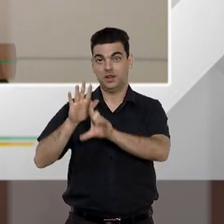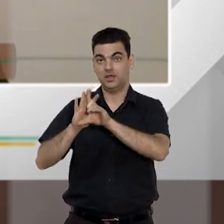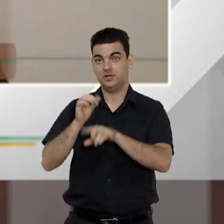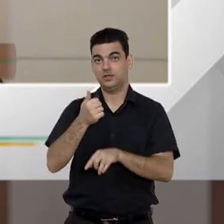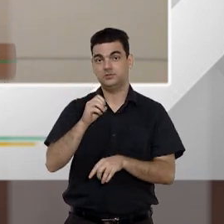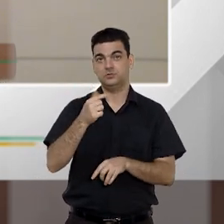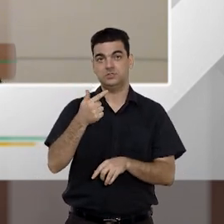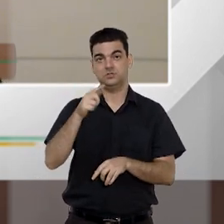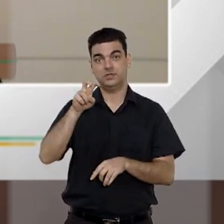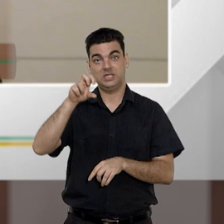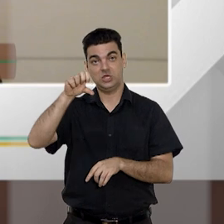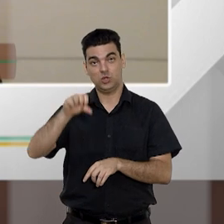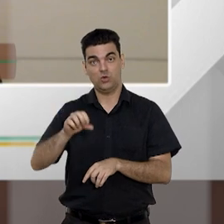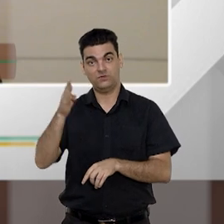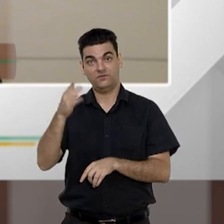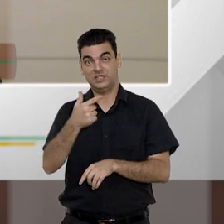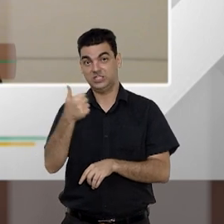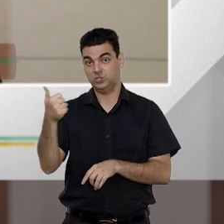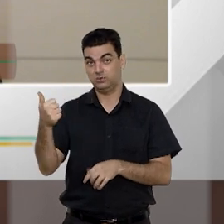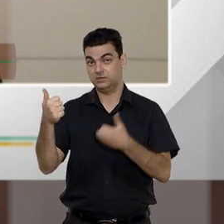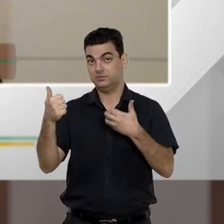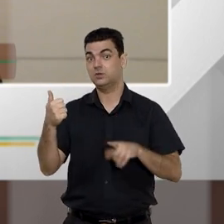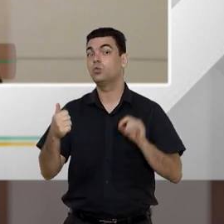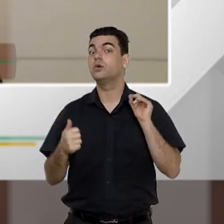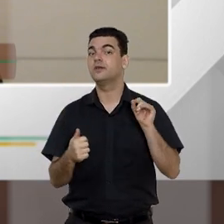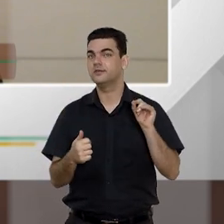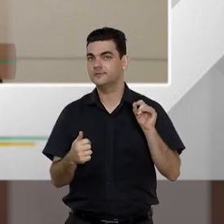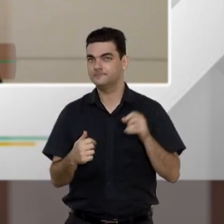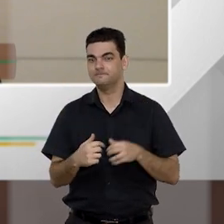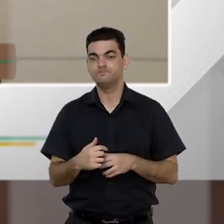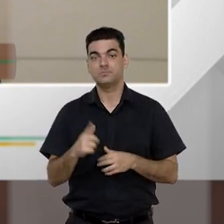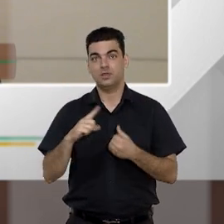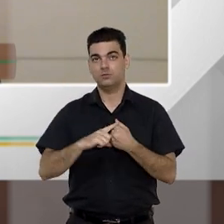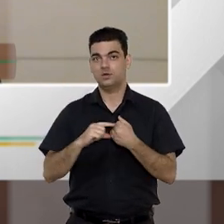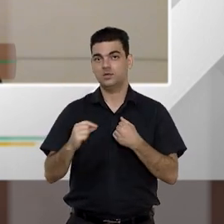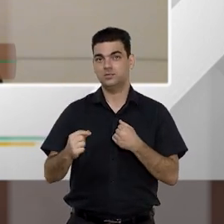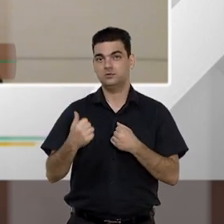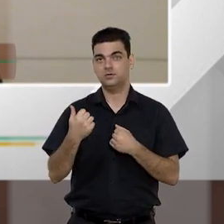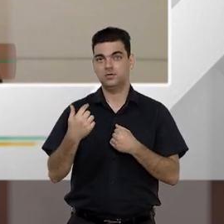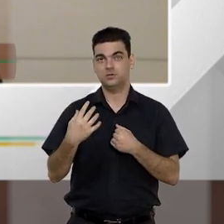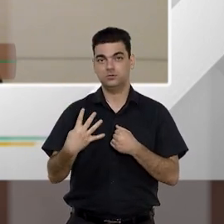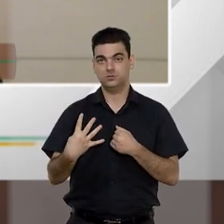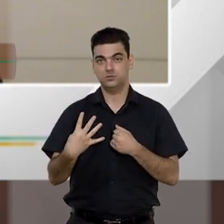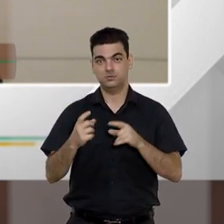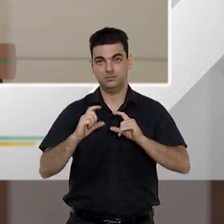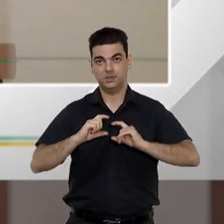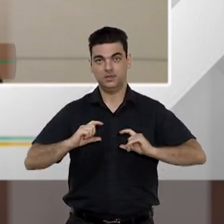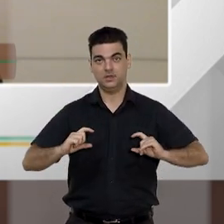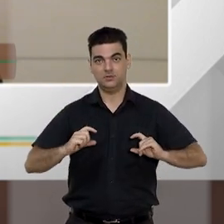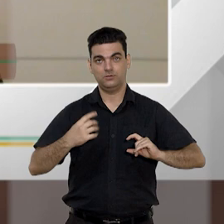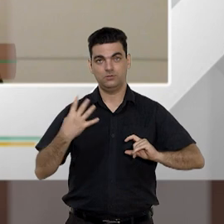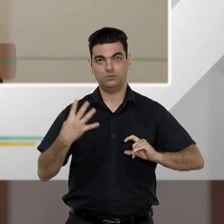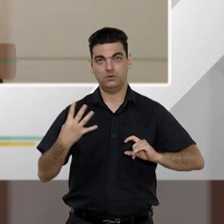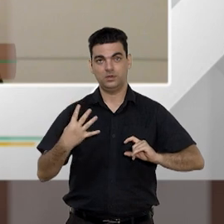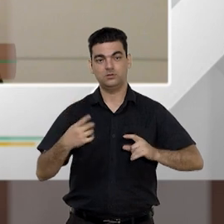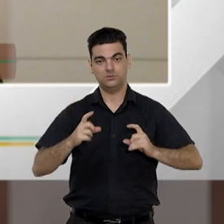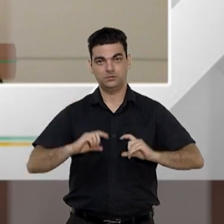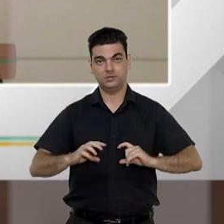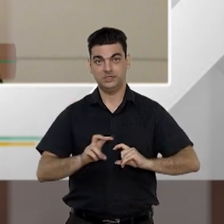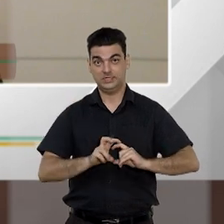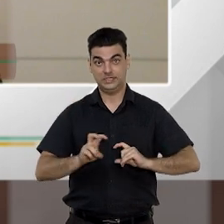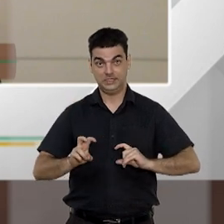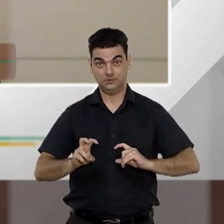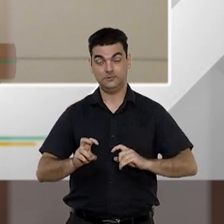federal, a Lei 10.259 de 2001, ela prevê, no artigo 14,